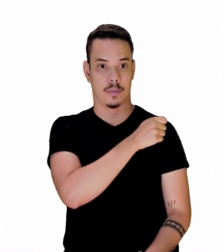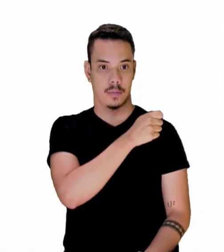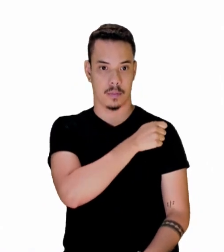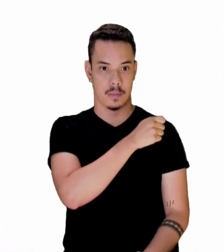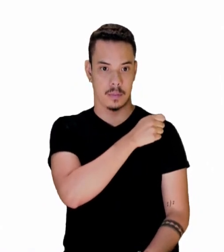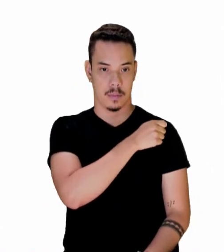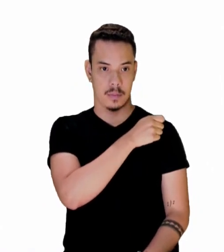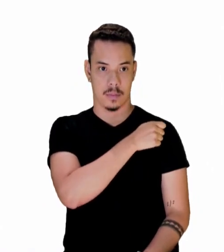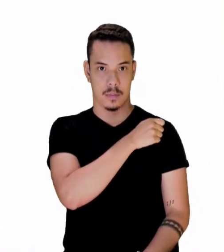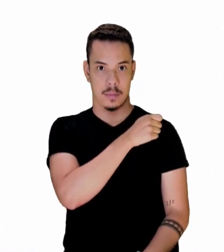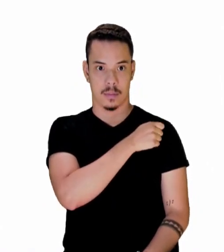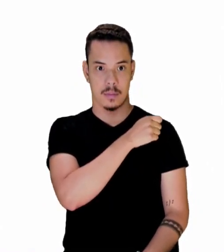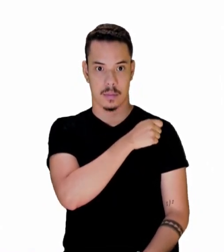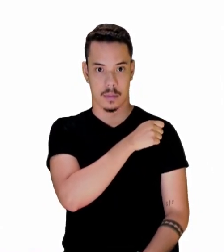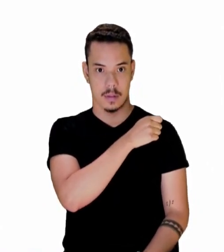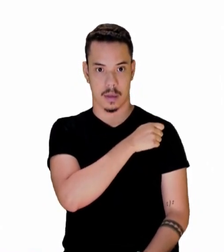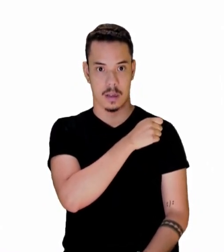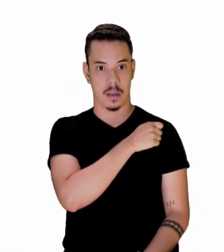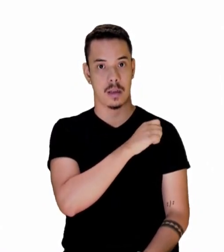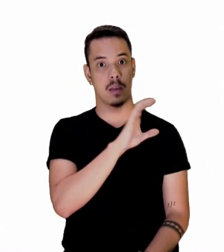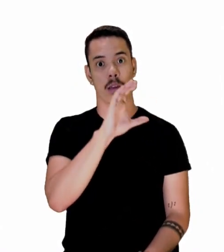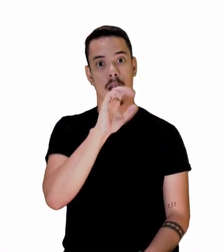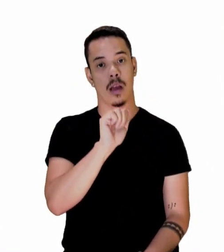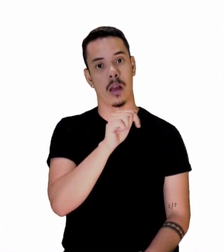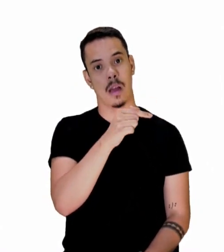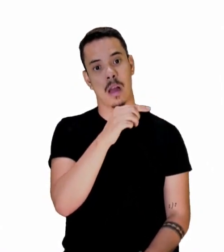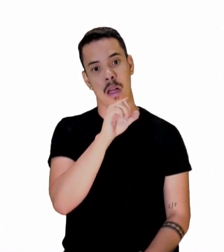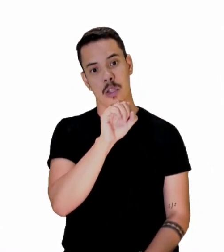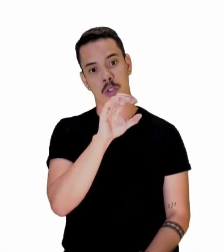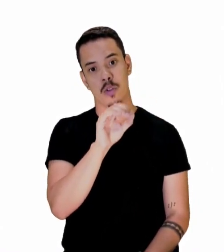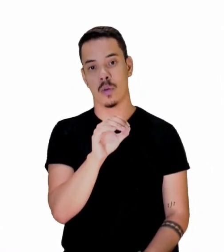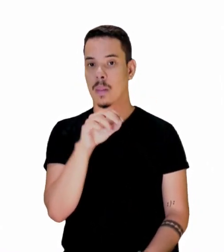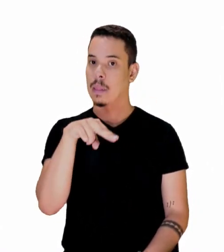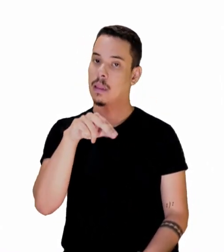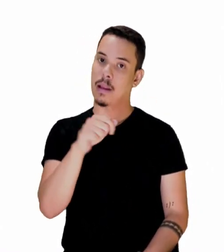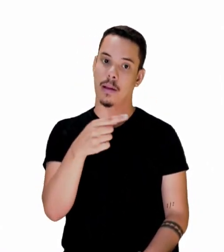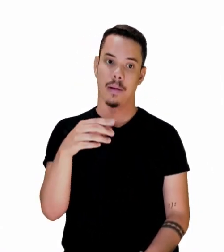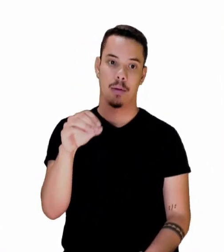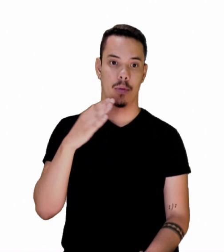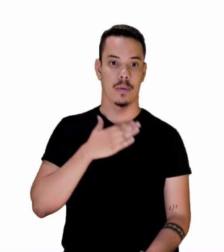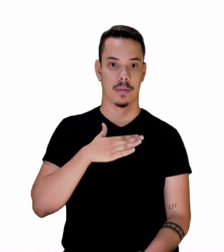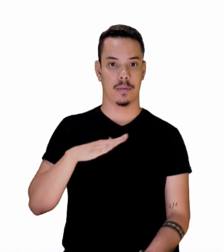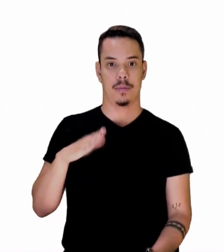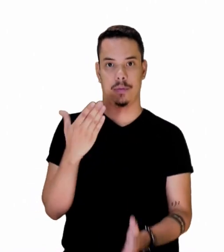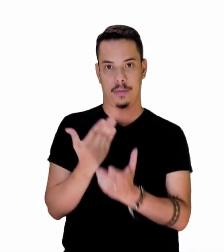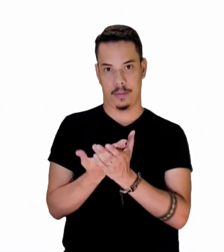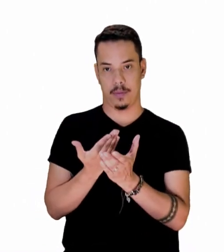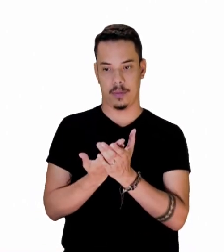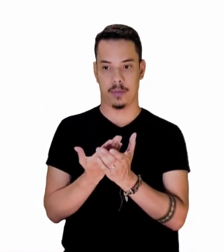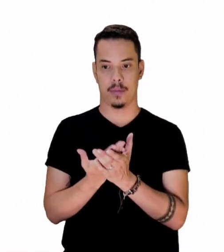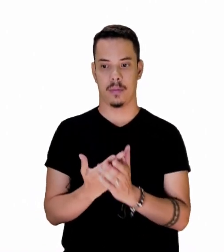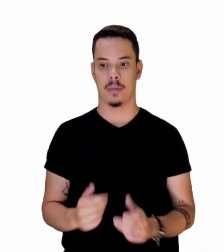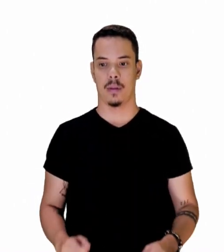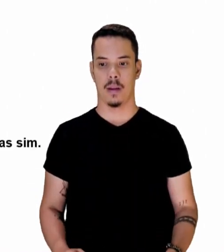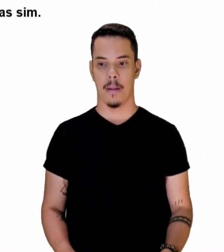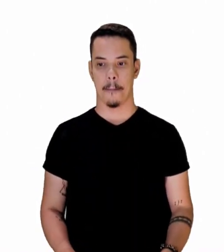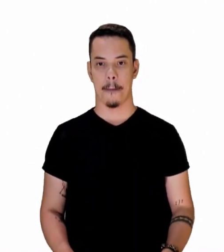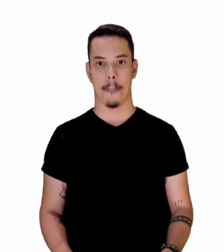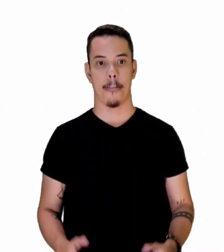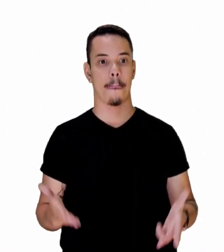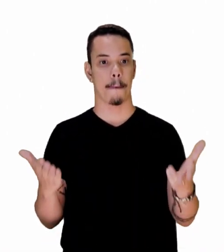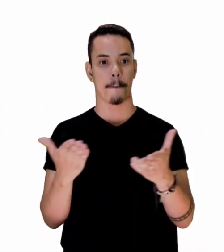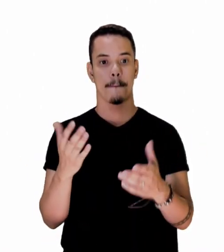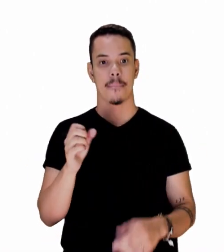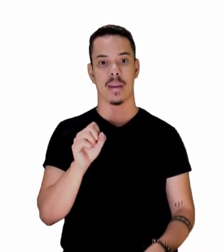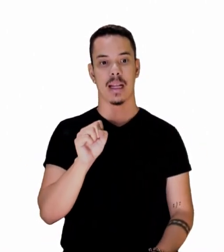ó, aqui a questão, ó. Caso não gostariam de estudar. Belezinha? Agora o se